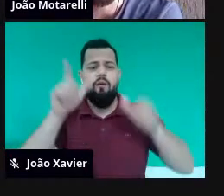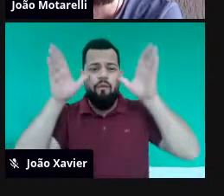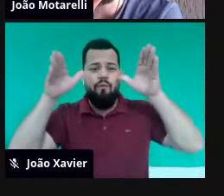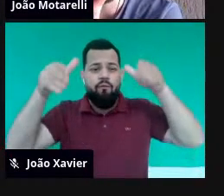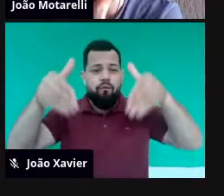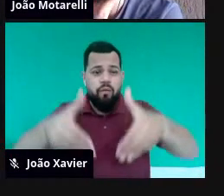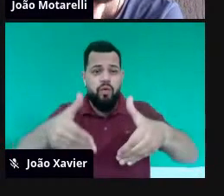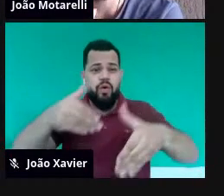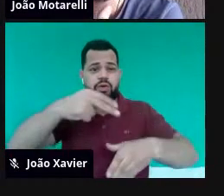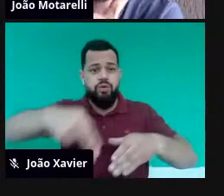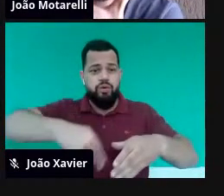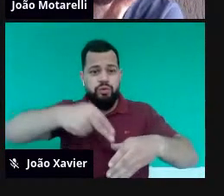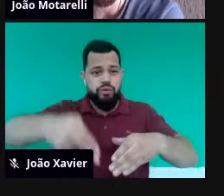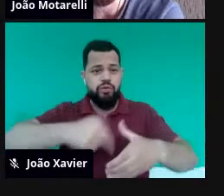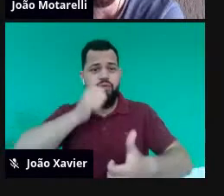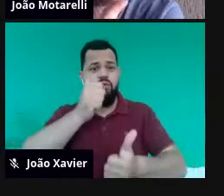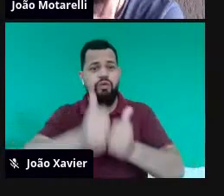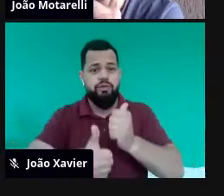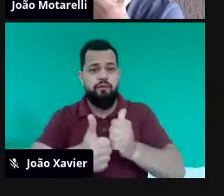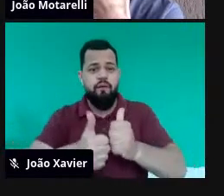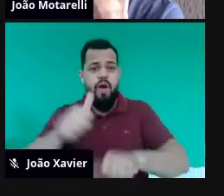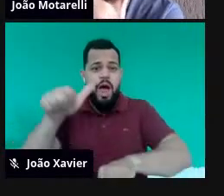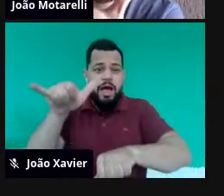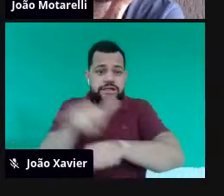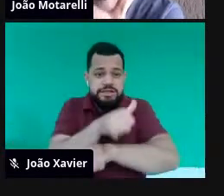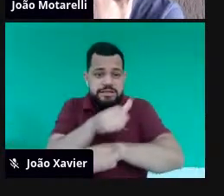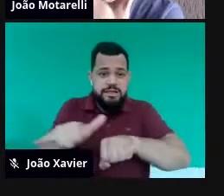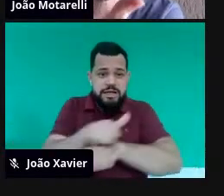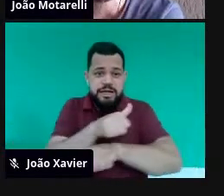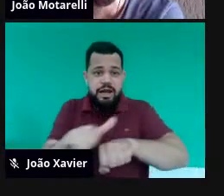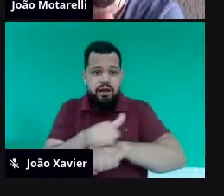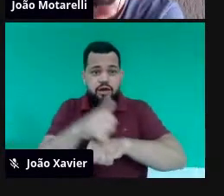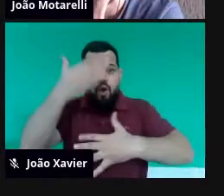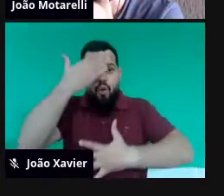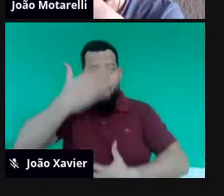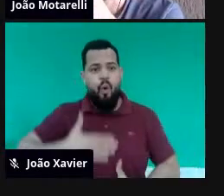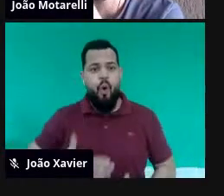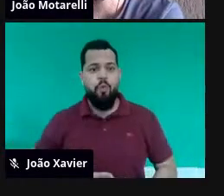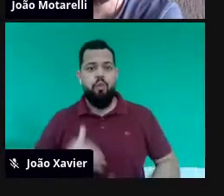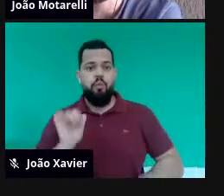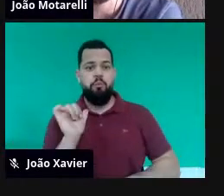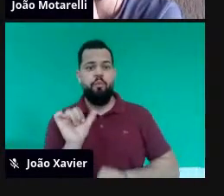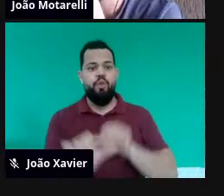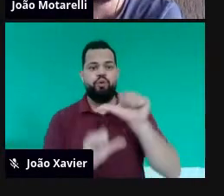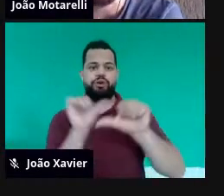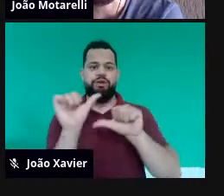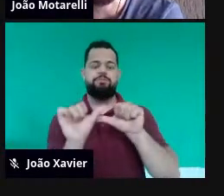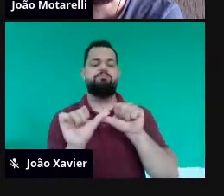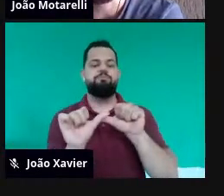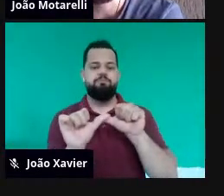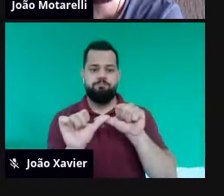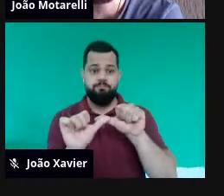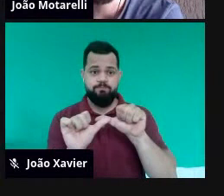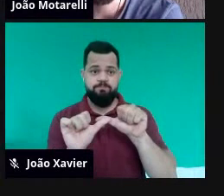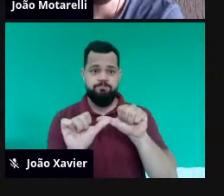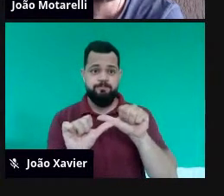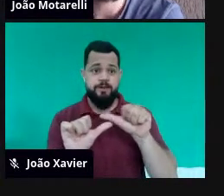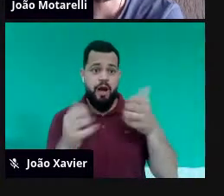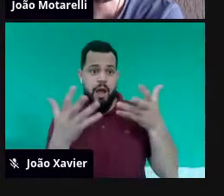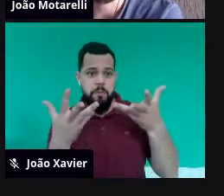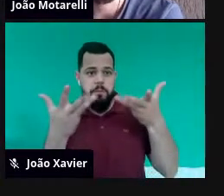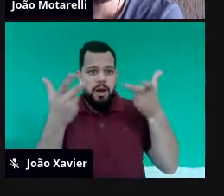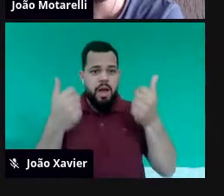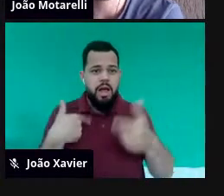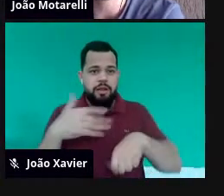nutrição esportiva como uma estratégia para a mudança da composição corporal para uma finalidade estética.